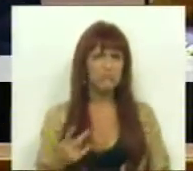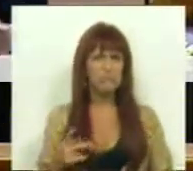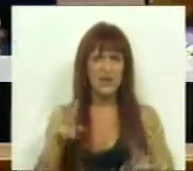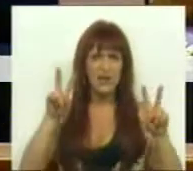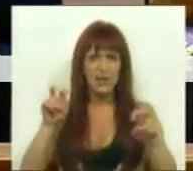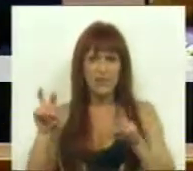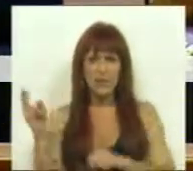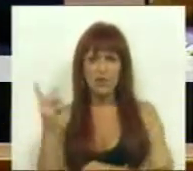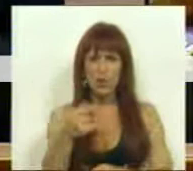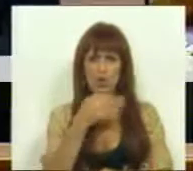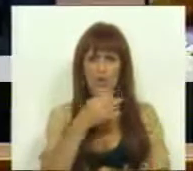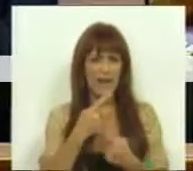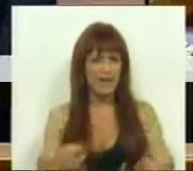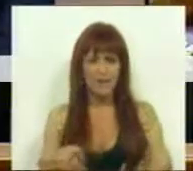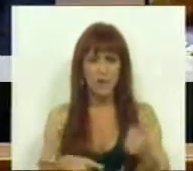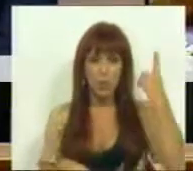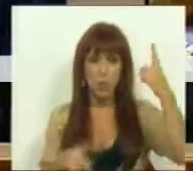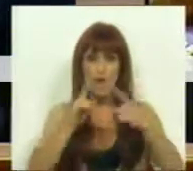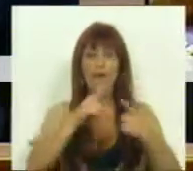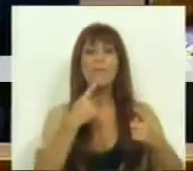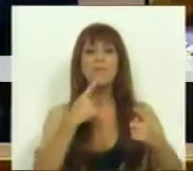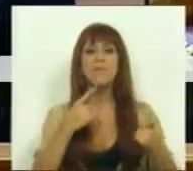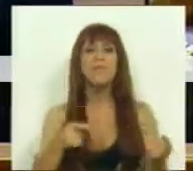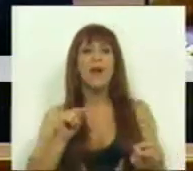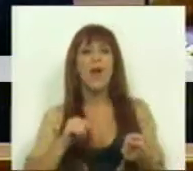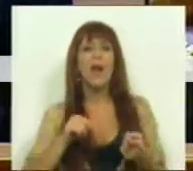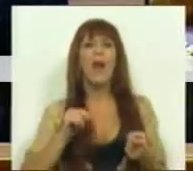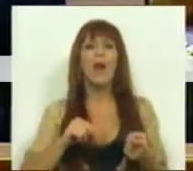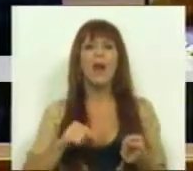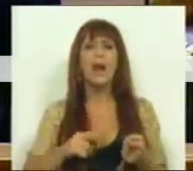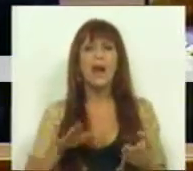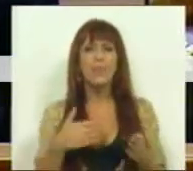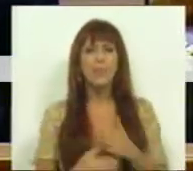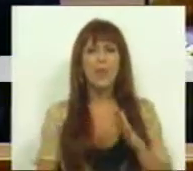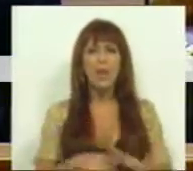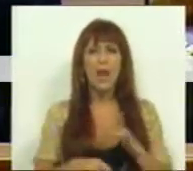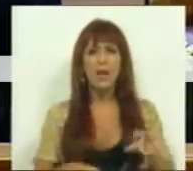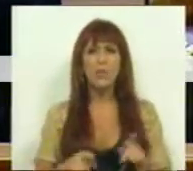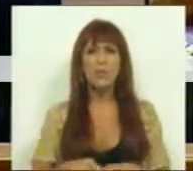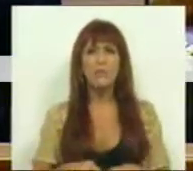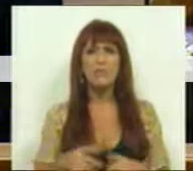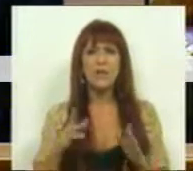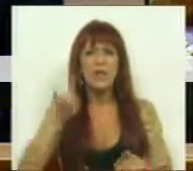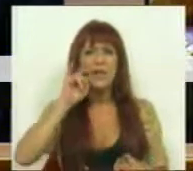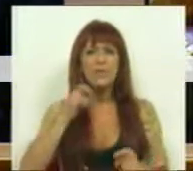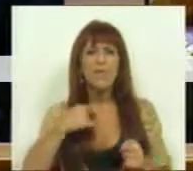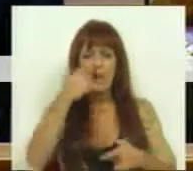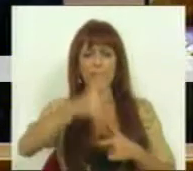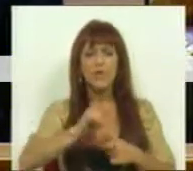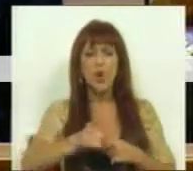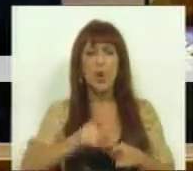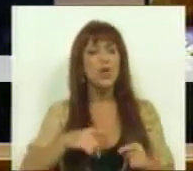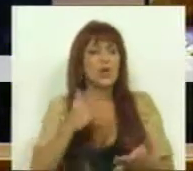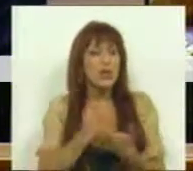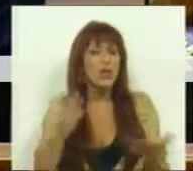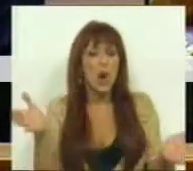dois temas diferentes que temos que abordar. Um é perceber que esta proposta de lei, o que tem de defesa do consumidor, é